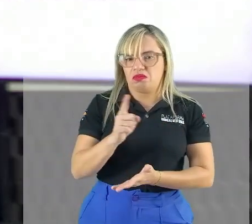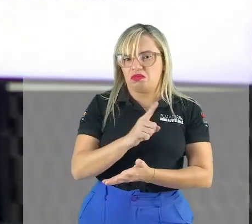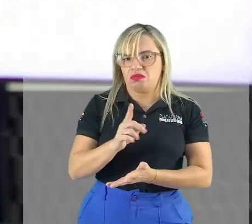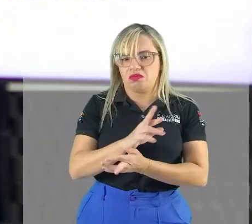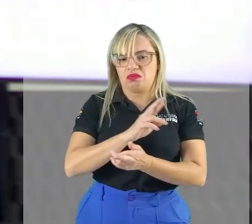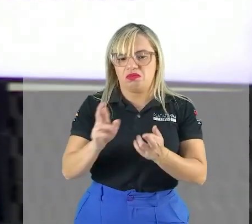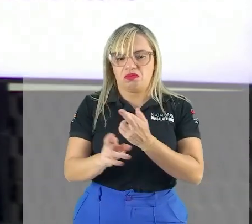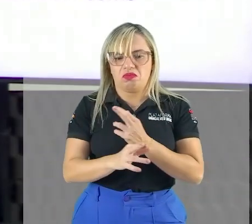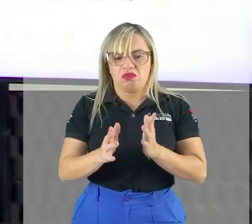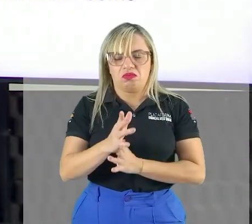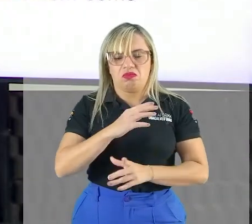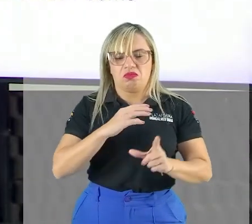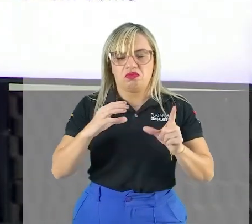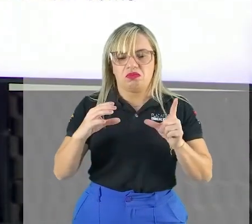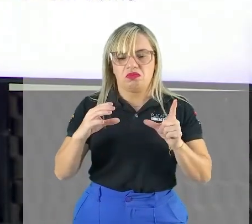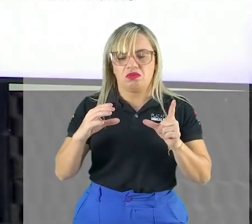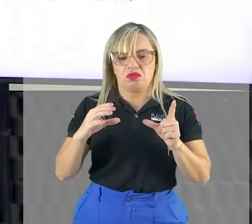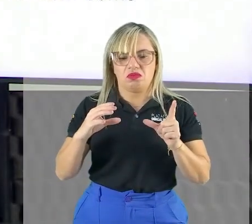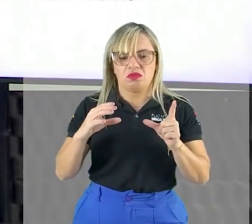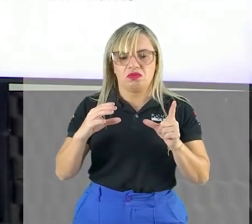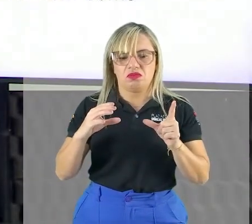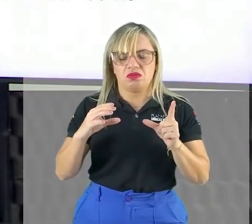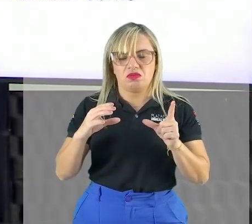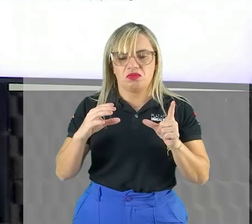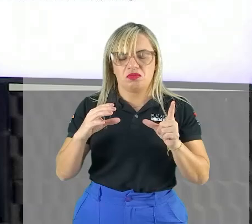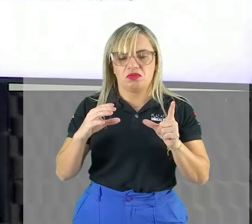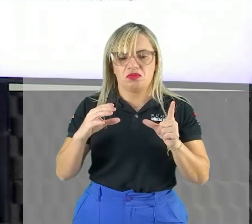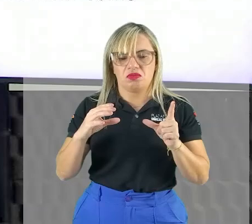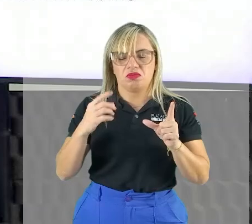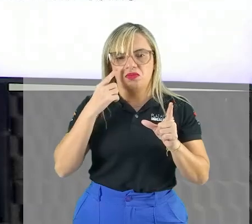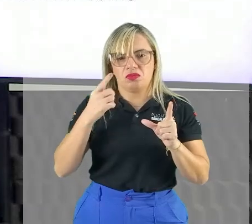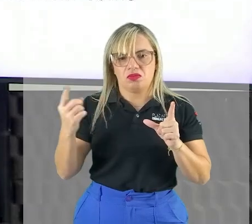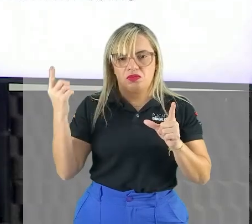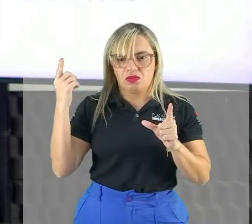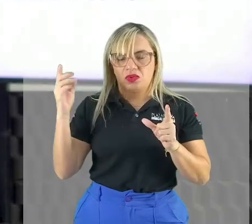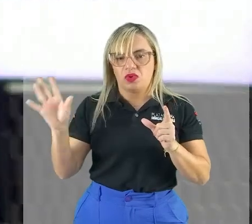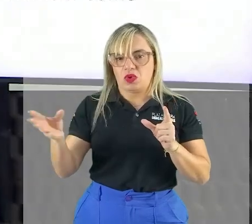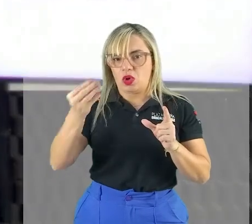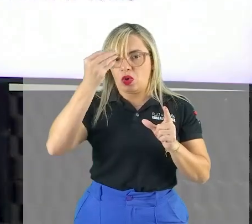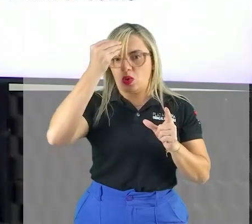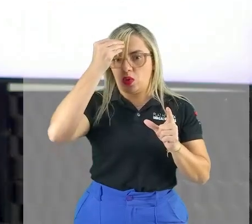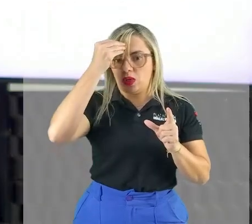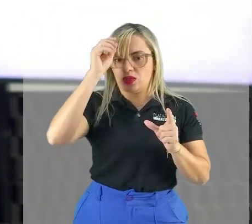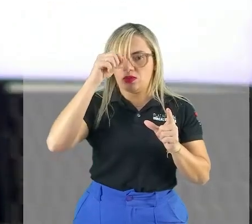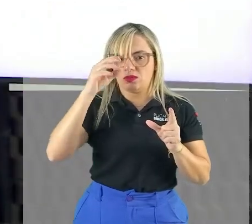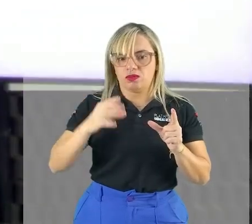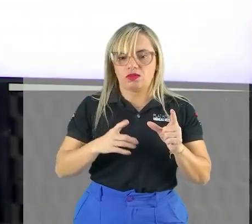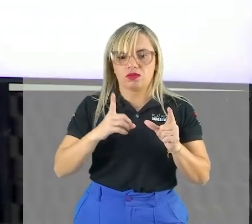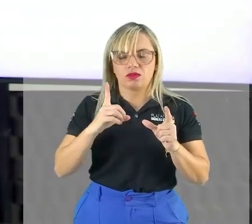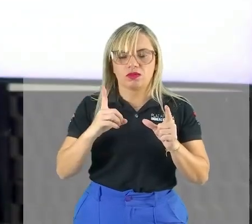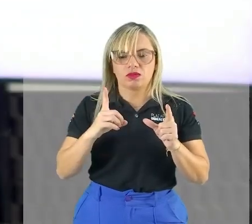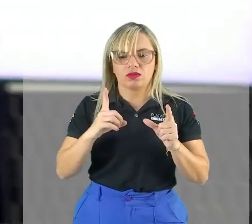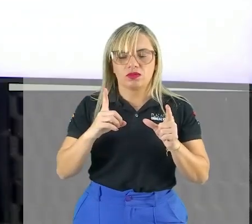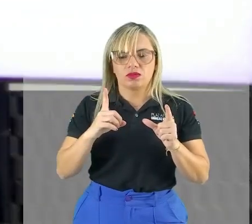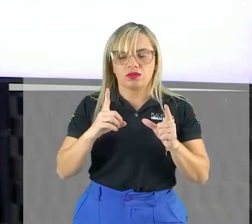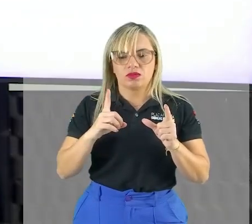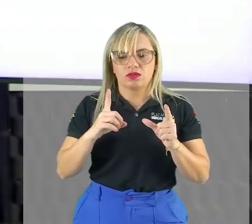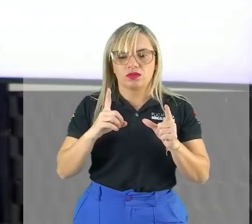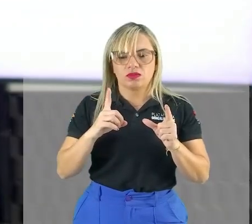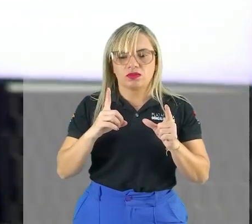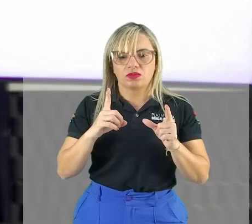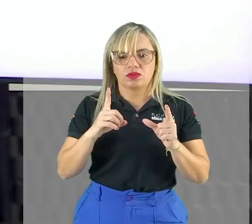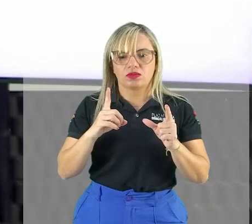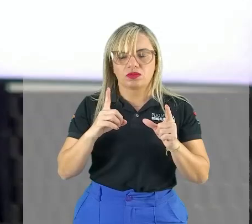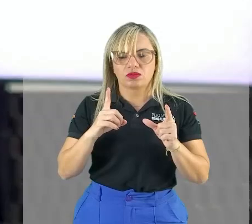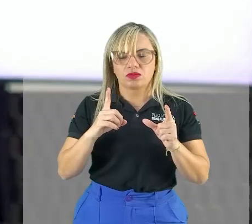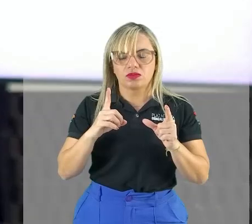C, valorização da figura do homem como centro do universo. Opa, vou guardar essa questão, essa alternativa. Letra D, permanência da supremacia